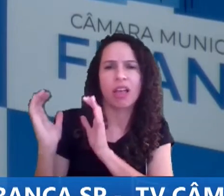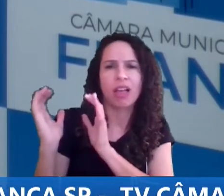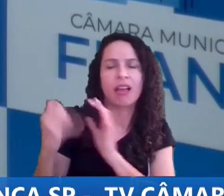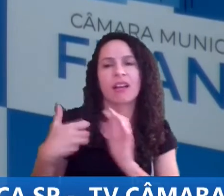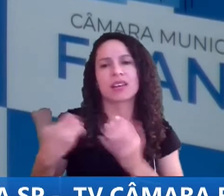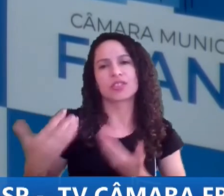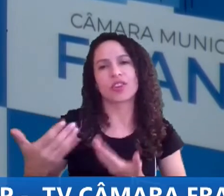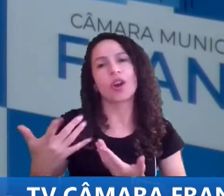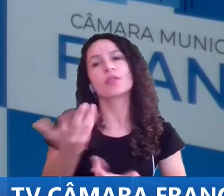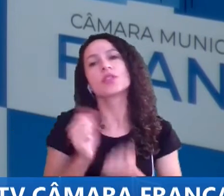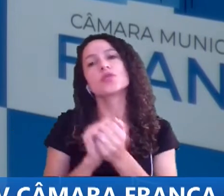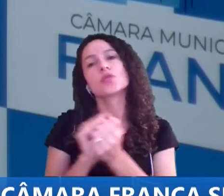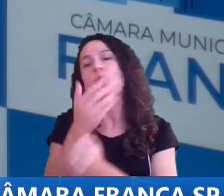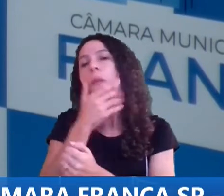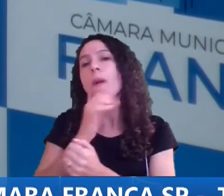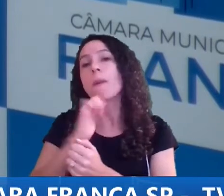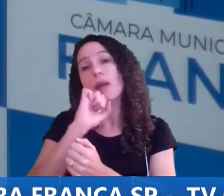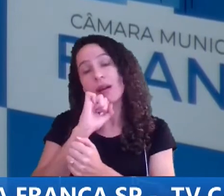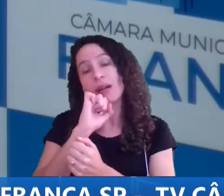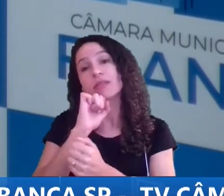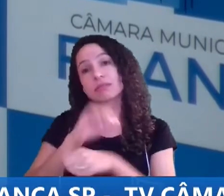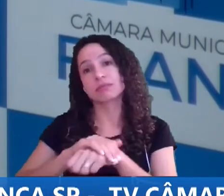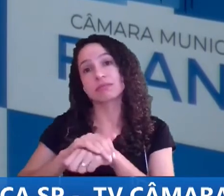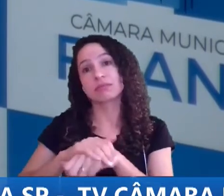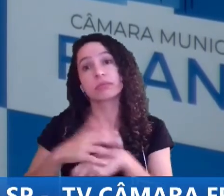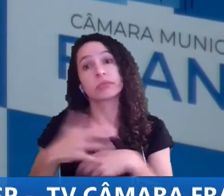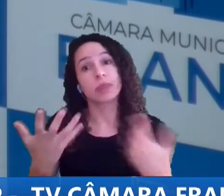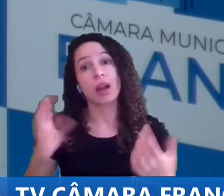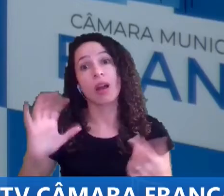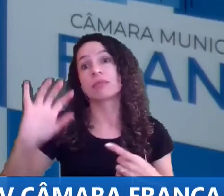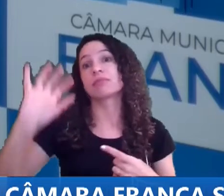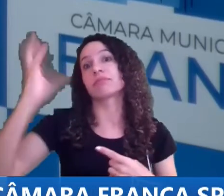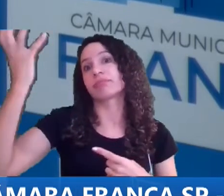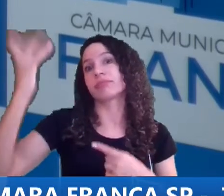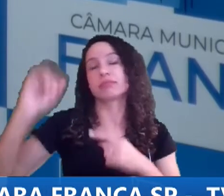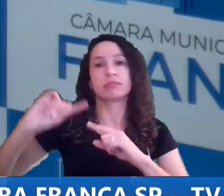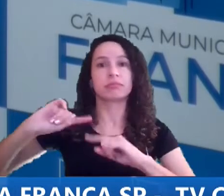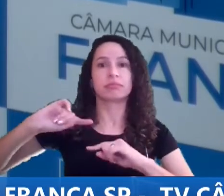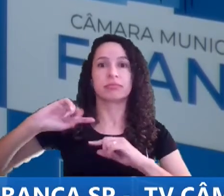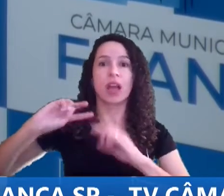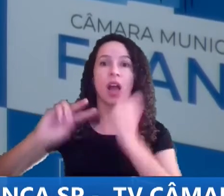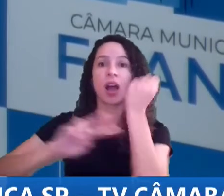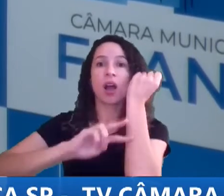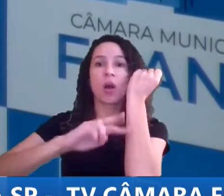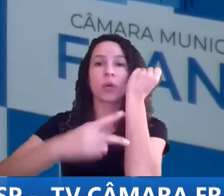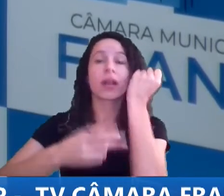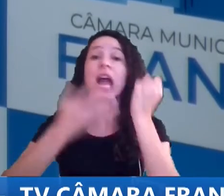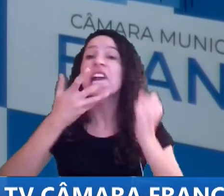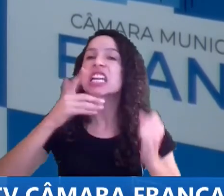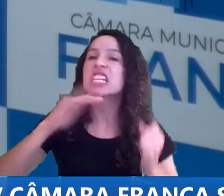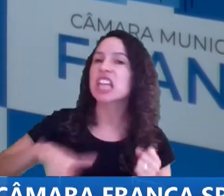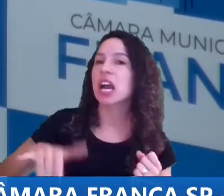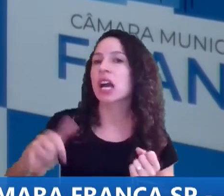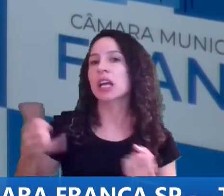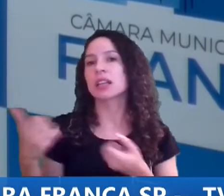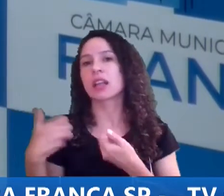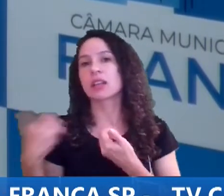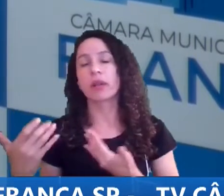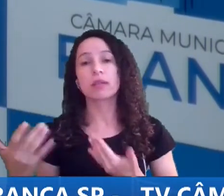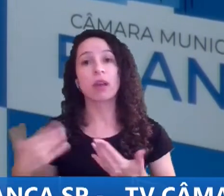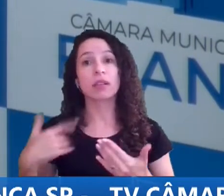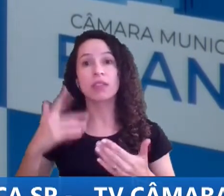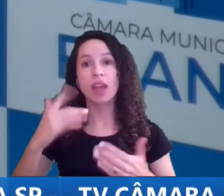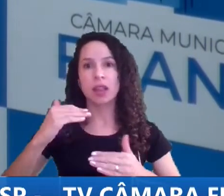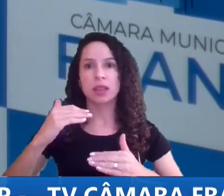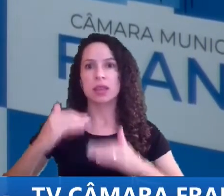junto com o meu pai. E um dia, infelizmente, isso se reflete, né? A criança e adolescente são pessoas em